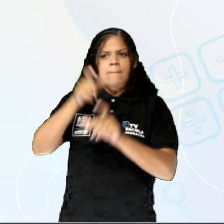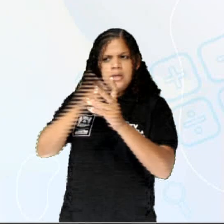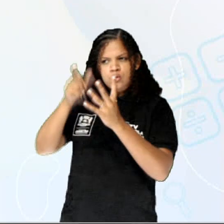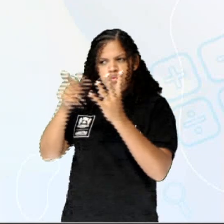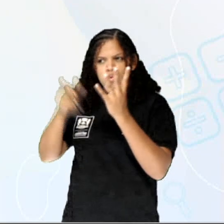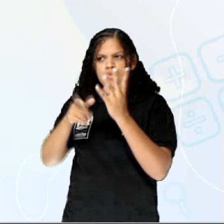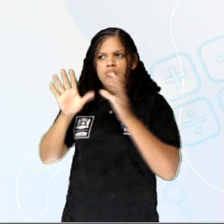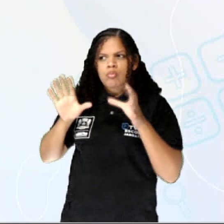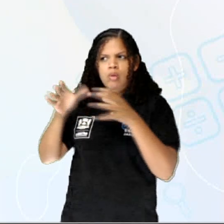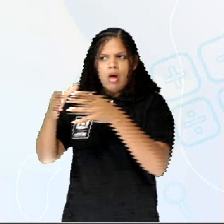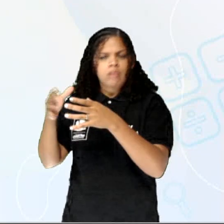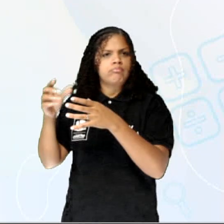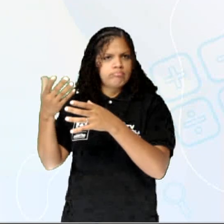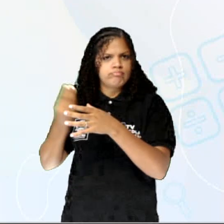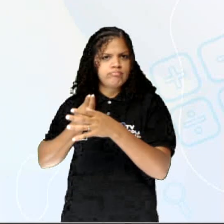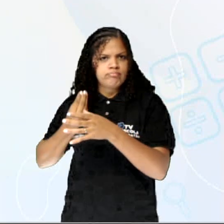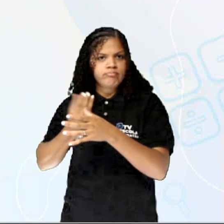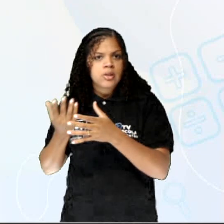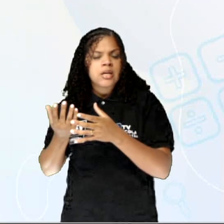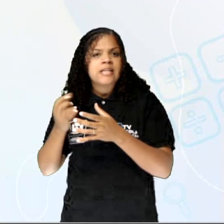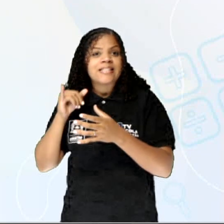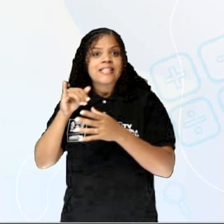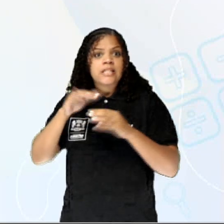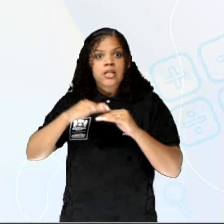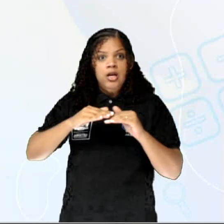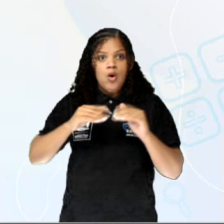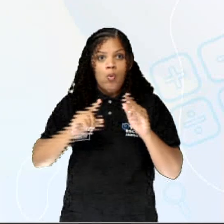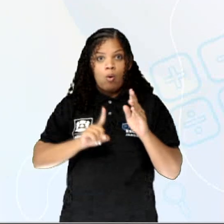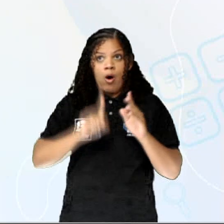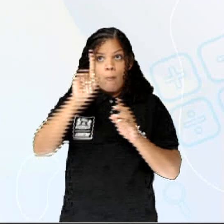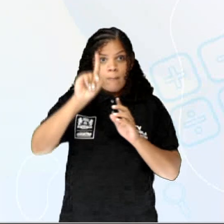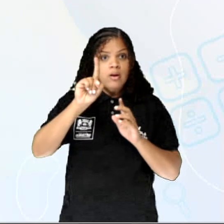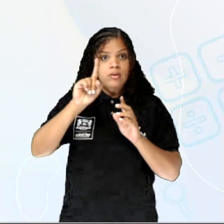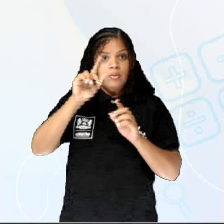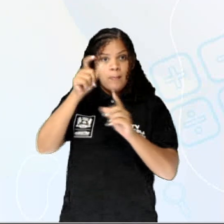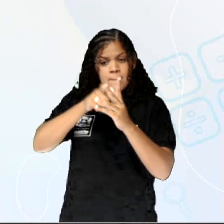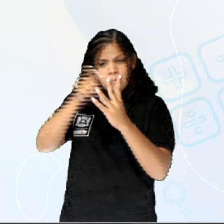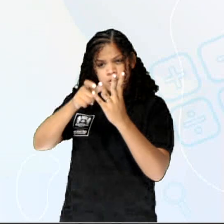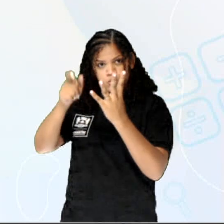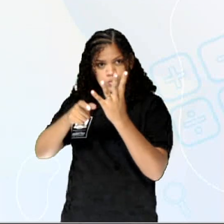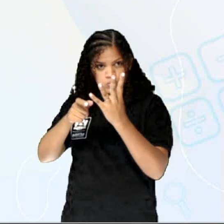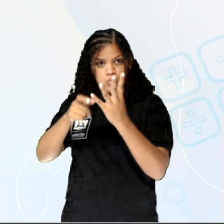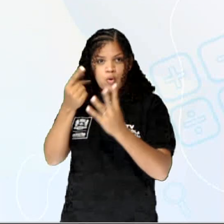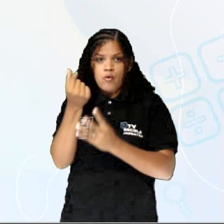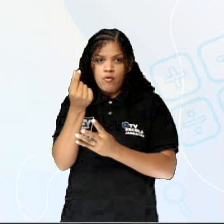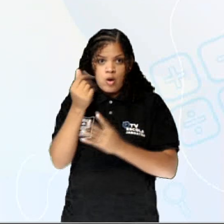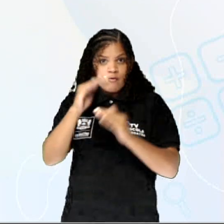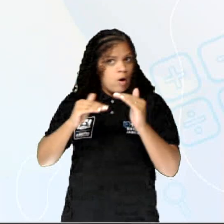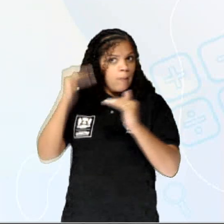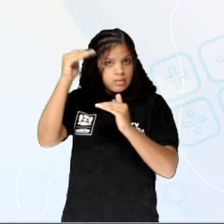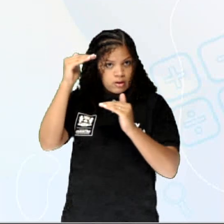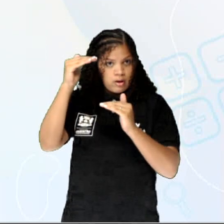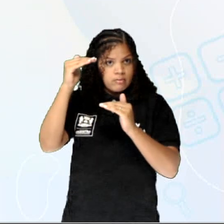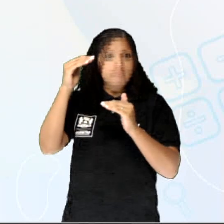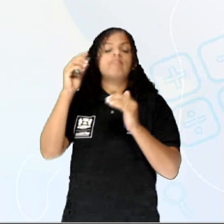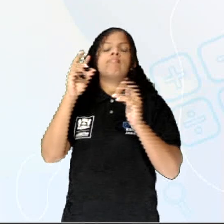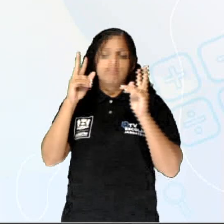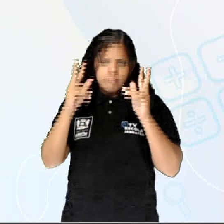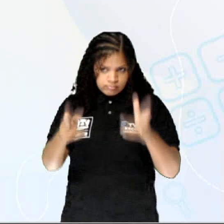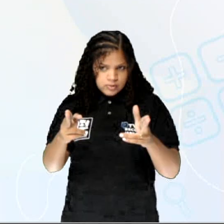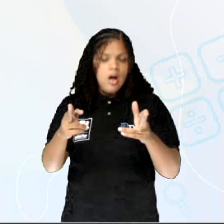colocar embaixo de 5 dias, eu vou estar errando. Eu tenho que transformar uma semana para dias e por isso que eu vou usar o número 7.